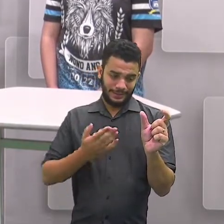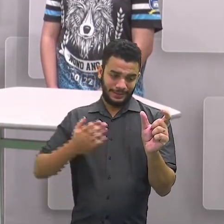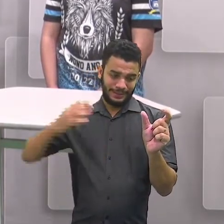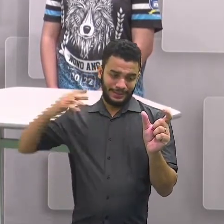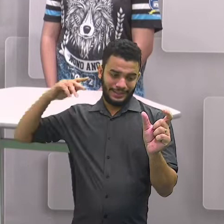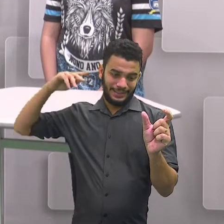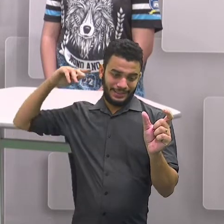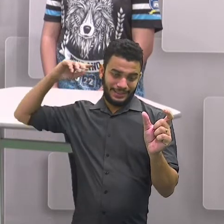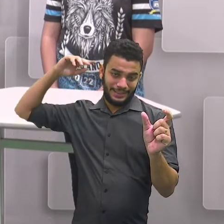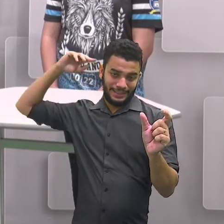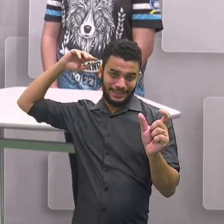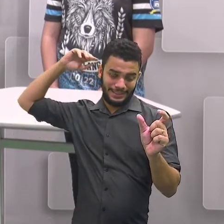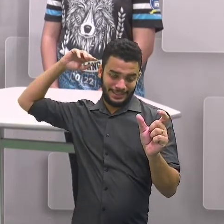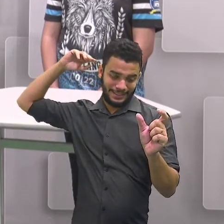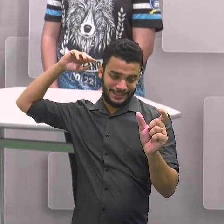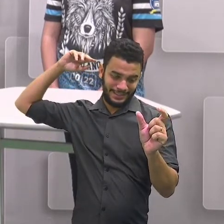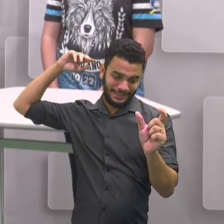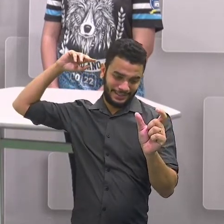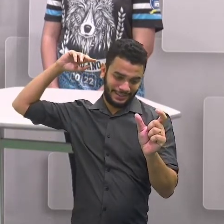E...